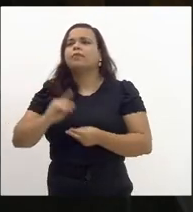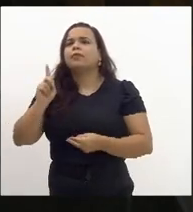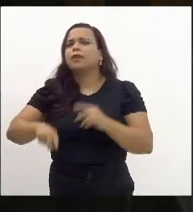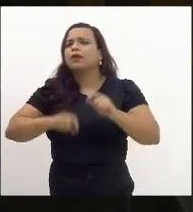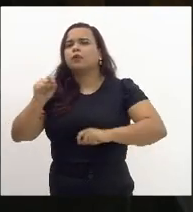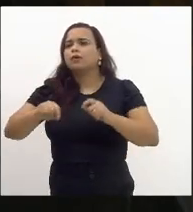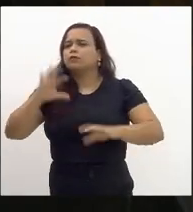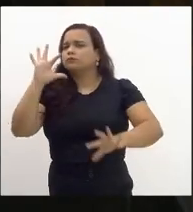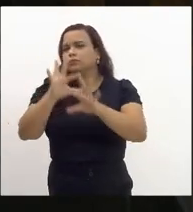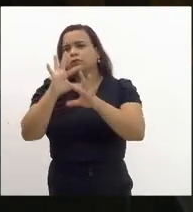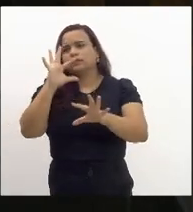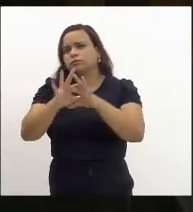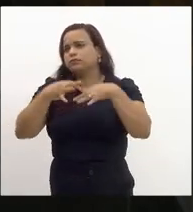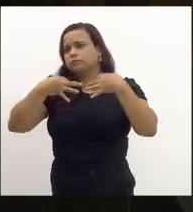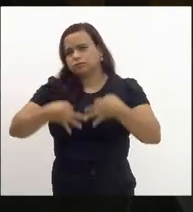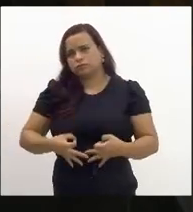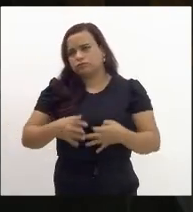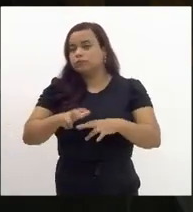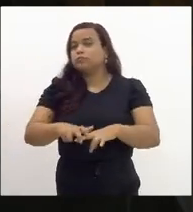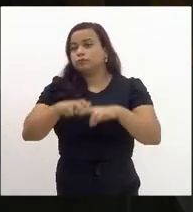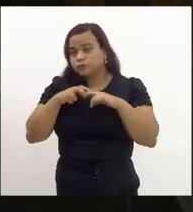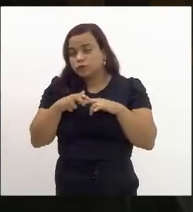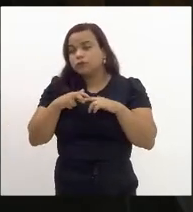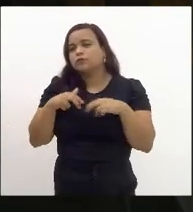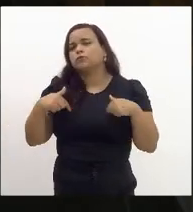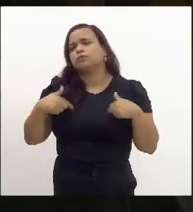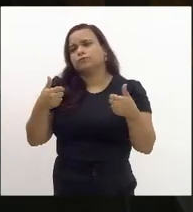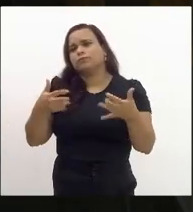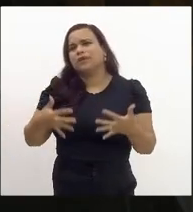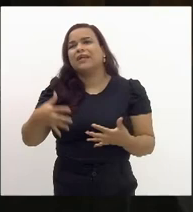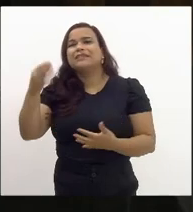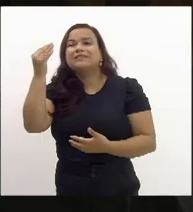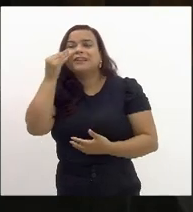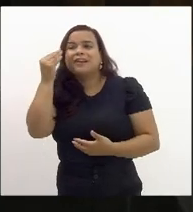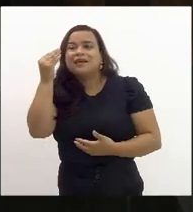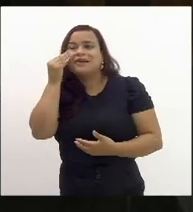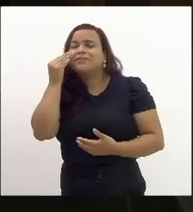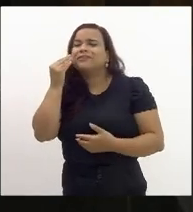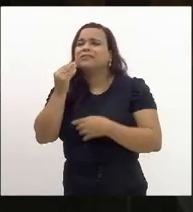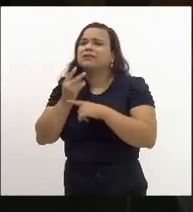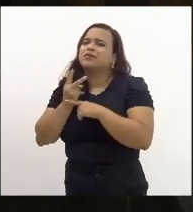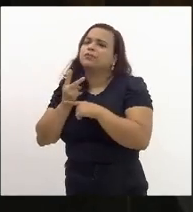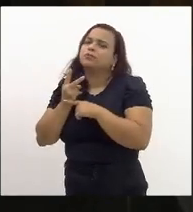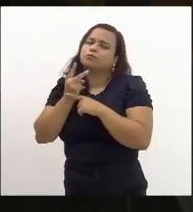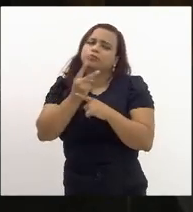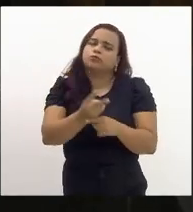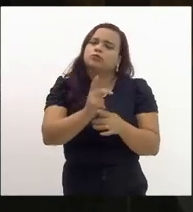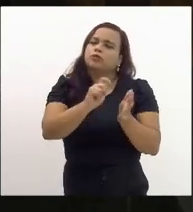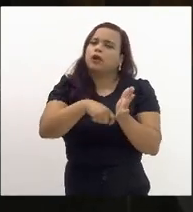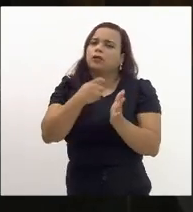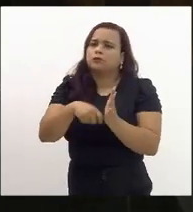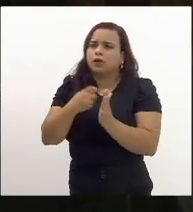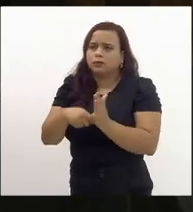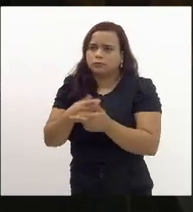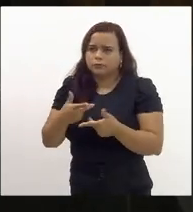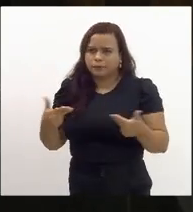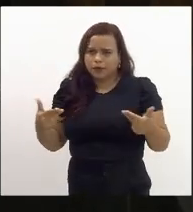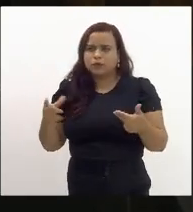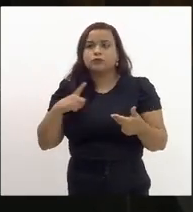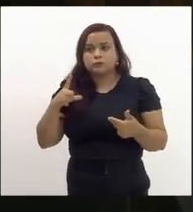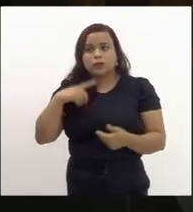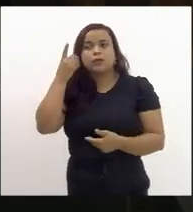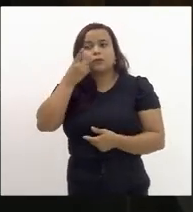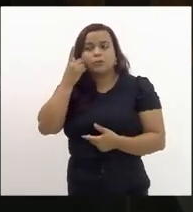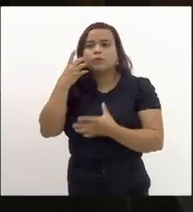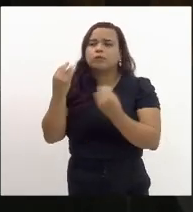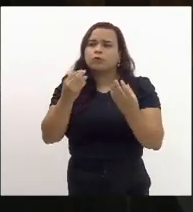milícia. Portanto, eu estou tentando buscar ainda as assinaturas, que tem muitos deputados nessa